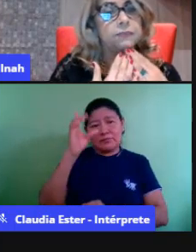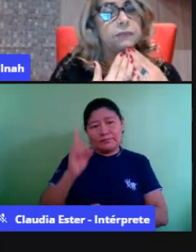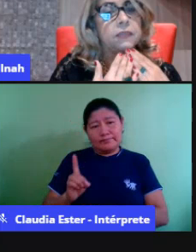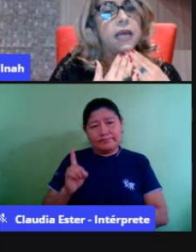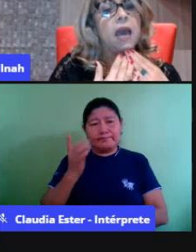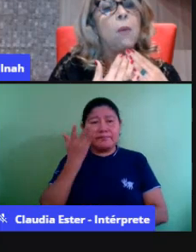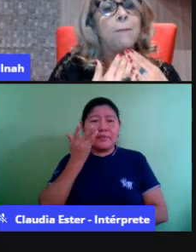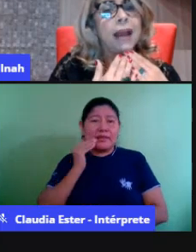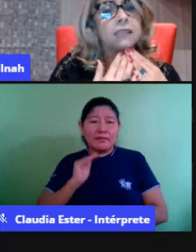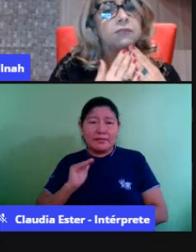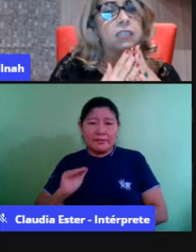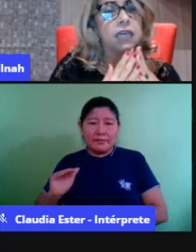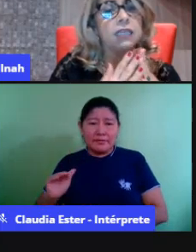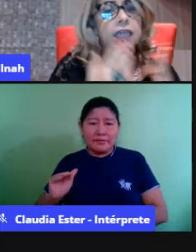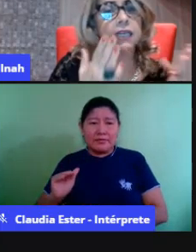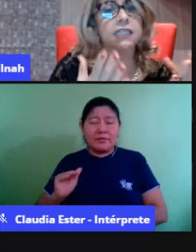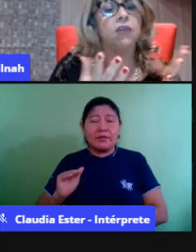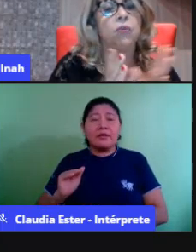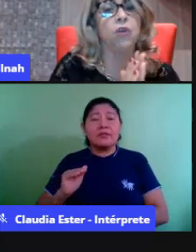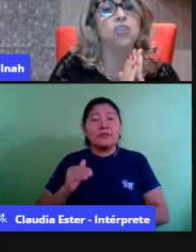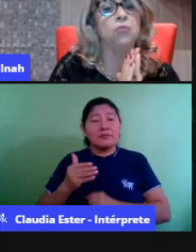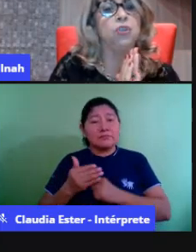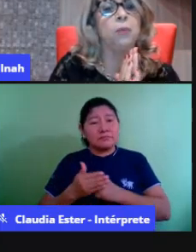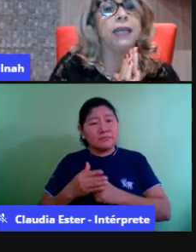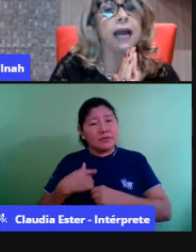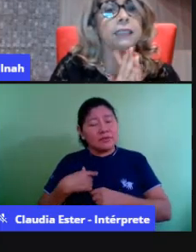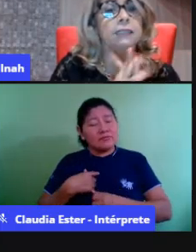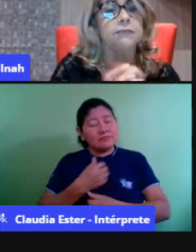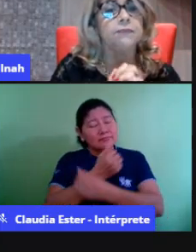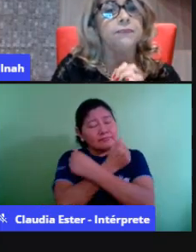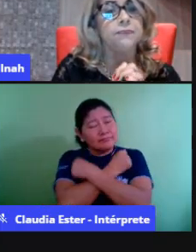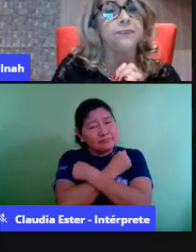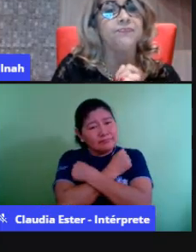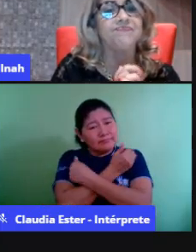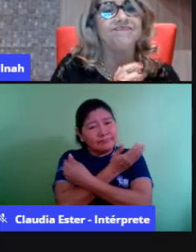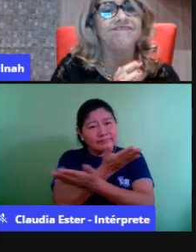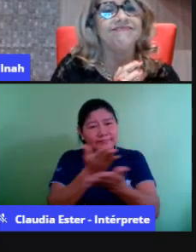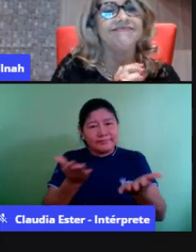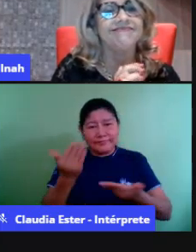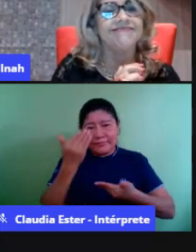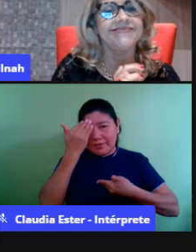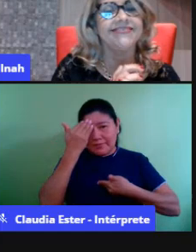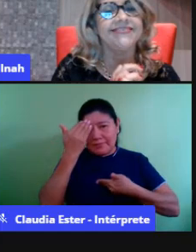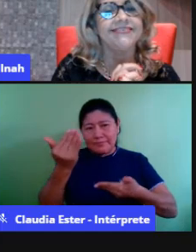criança. Um abraço a vocês e aqui está o nosso muito obrigada.